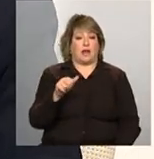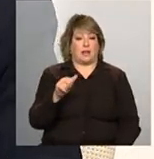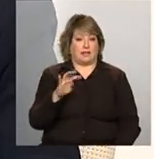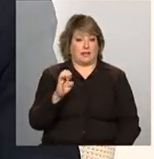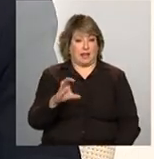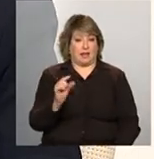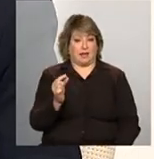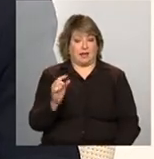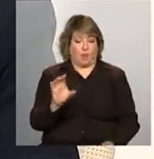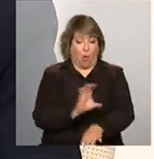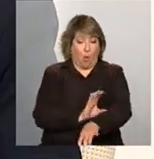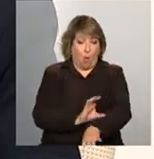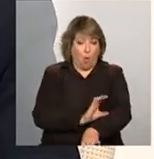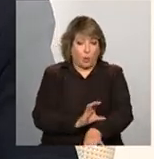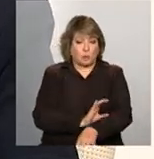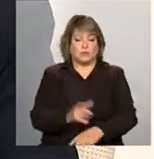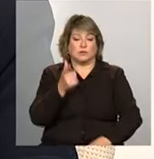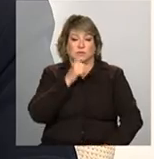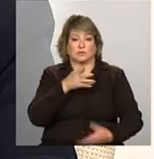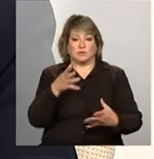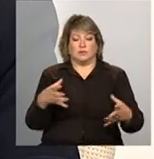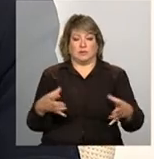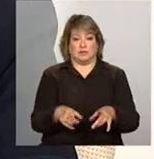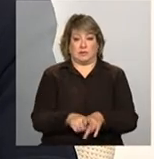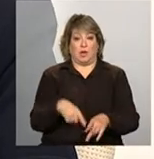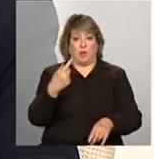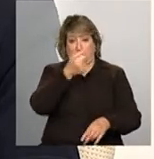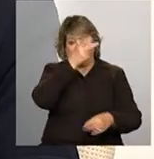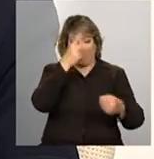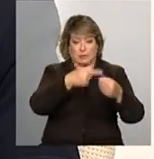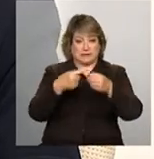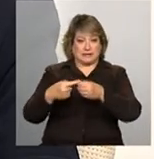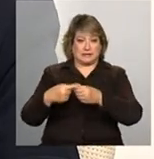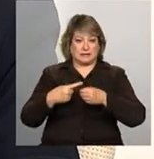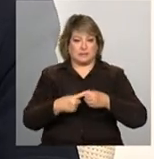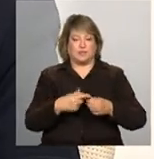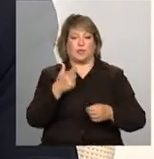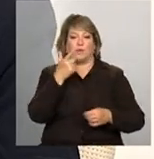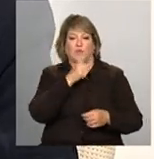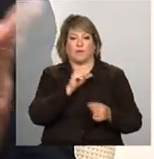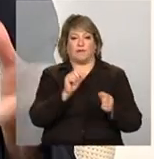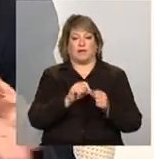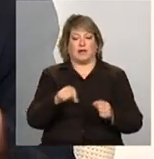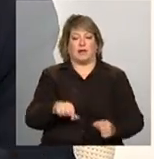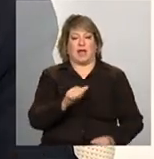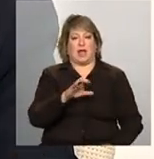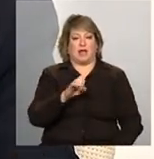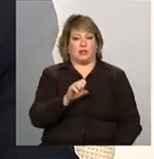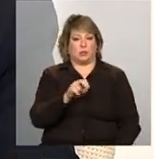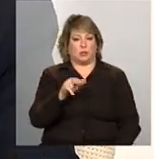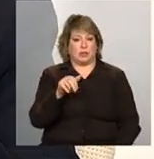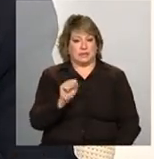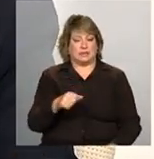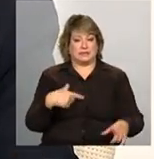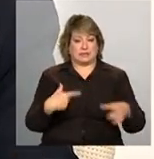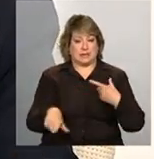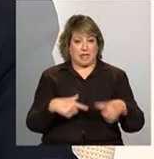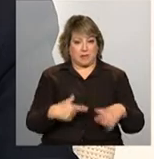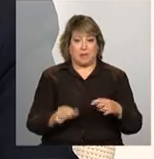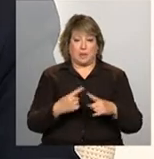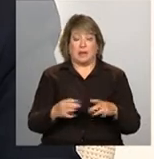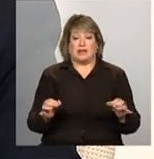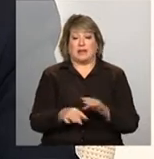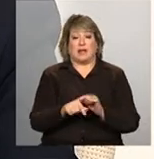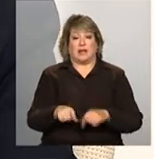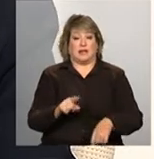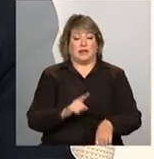os municípios que fizeram adesão ao Acessuas Trabalho, né, que terminou agora o termo de